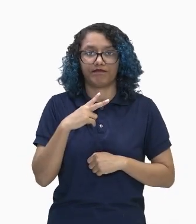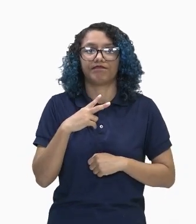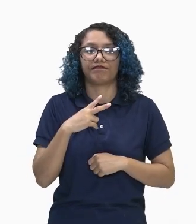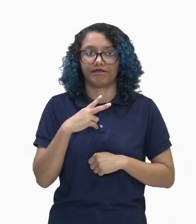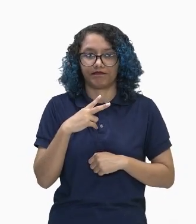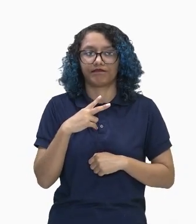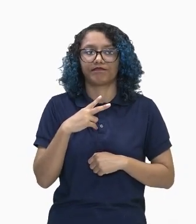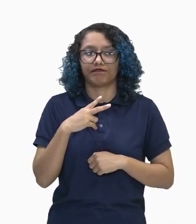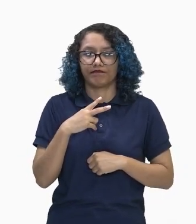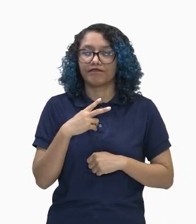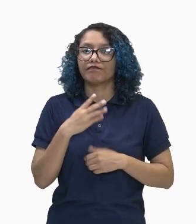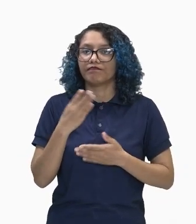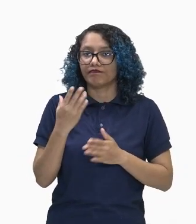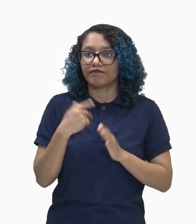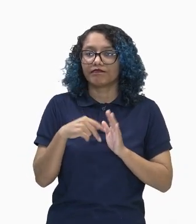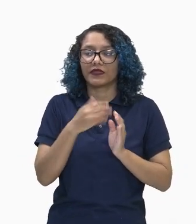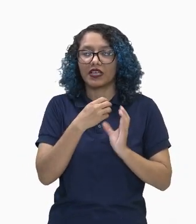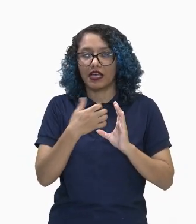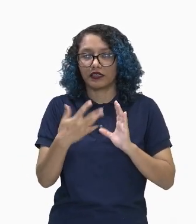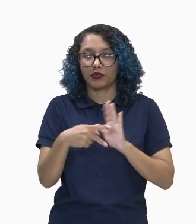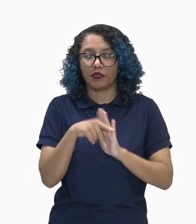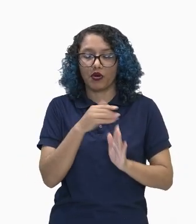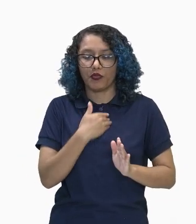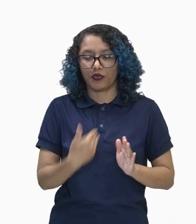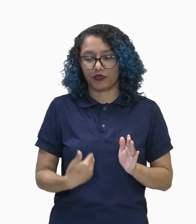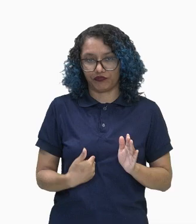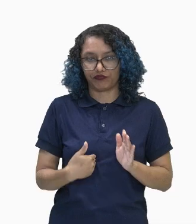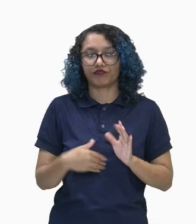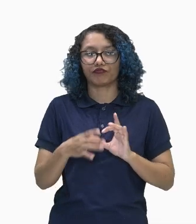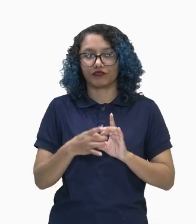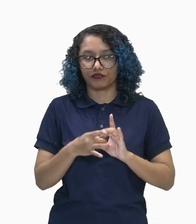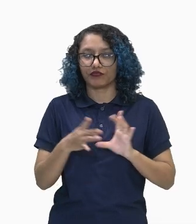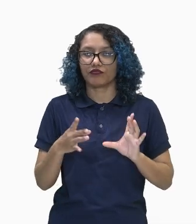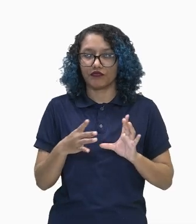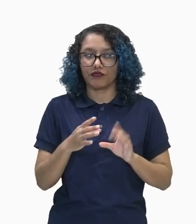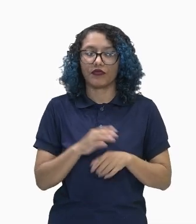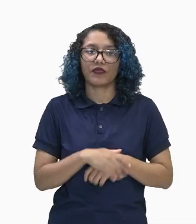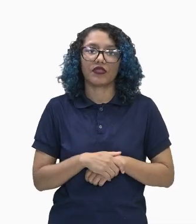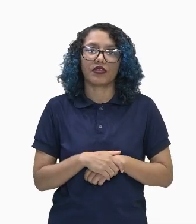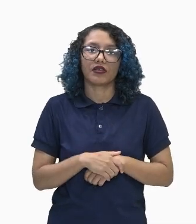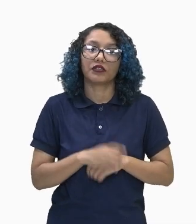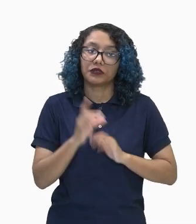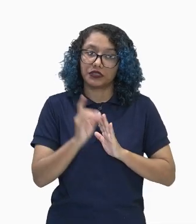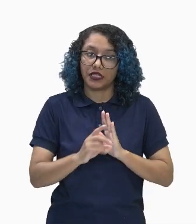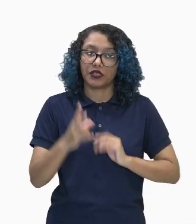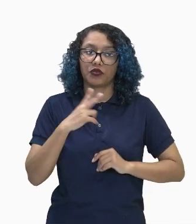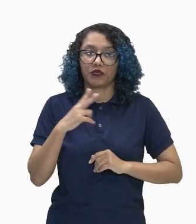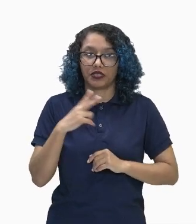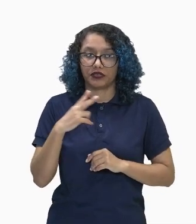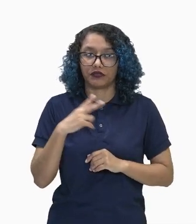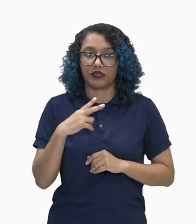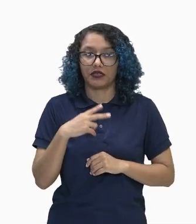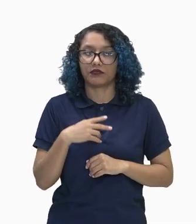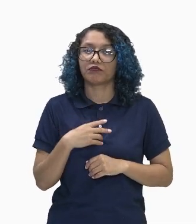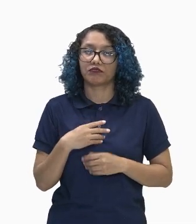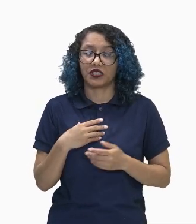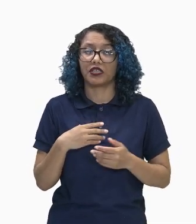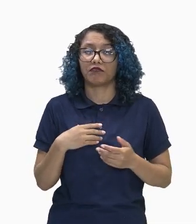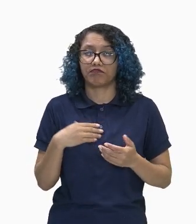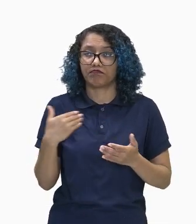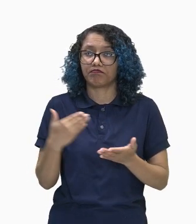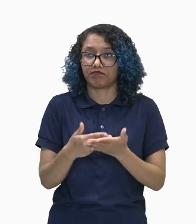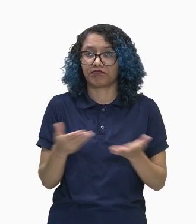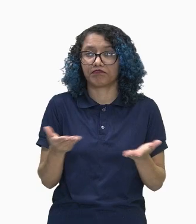Estado liberal vai trazer a questão dos direitos individuais. Direitos que hoje nós defendemos ainda, o